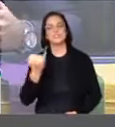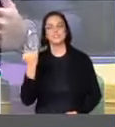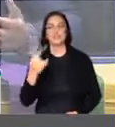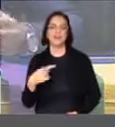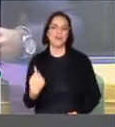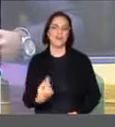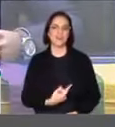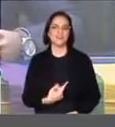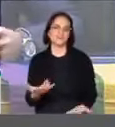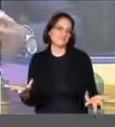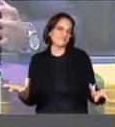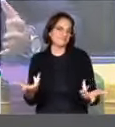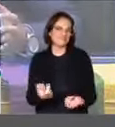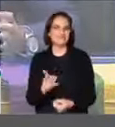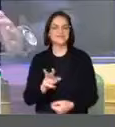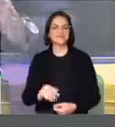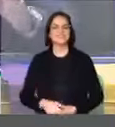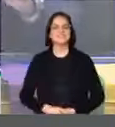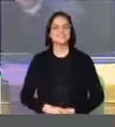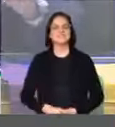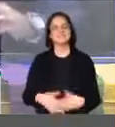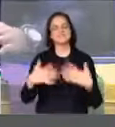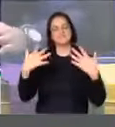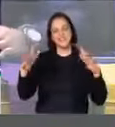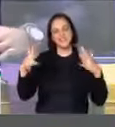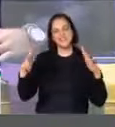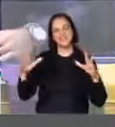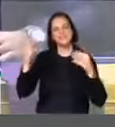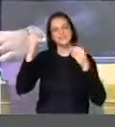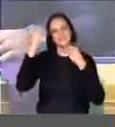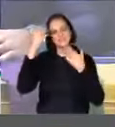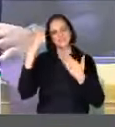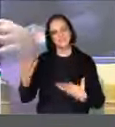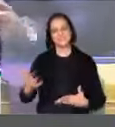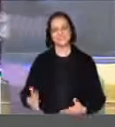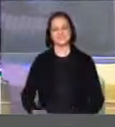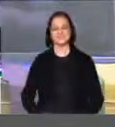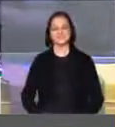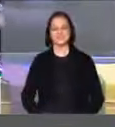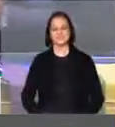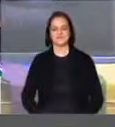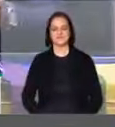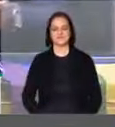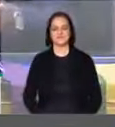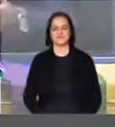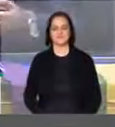momento vai ser incrível. Então, parabéns a todos e muito obrigado.